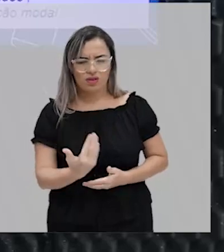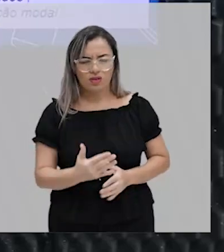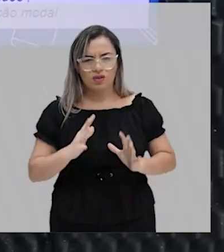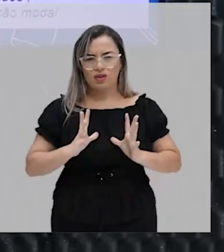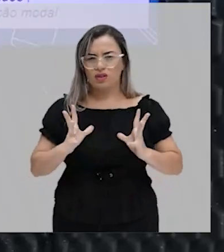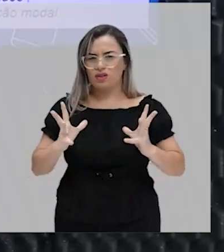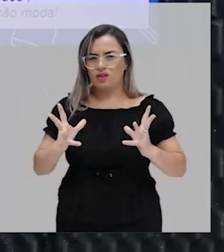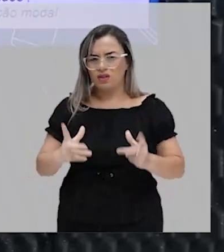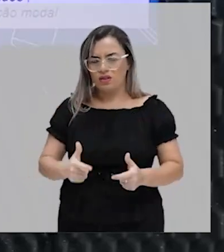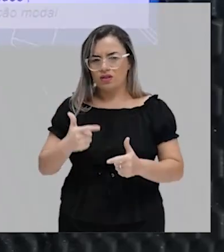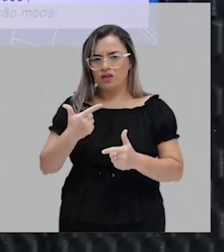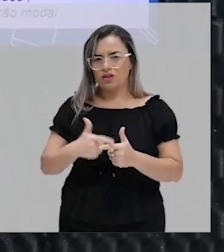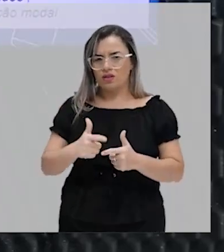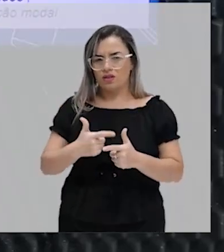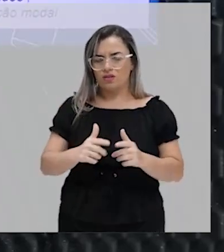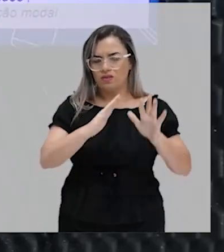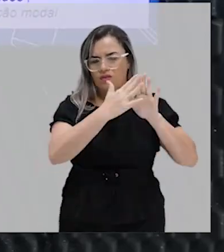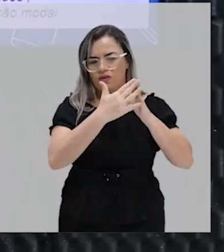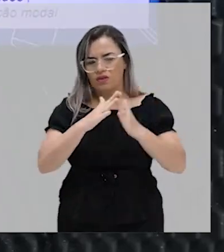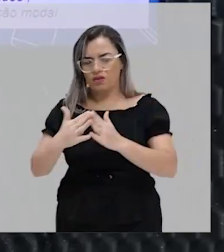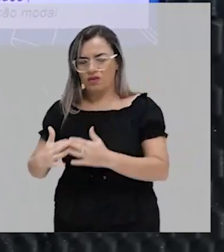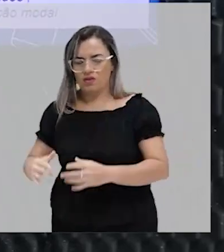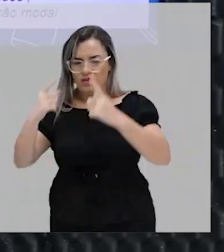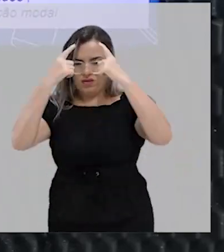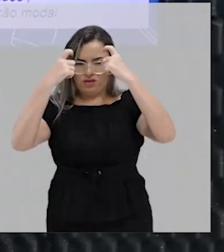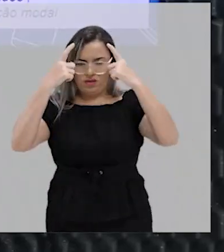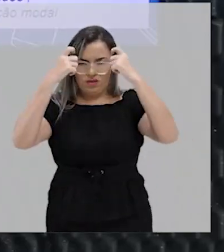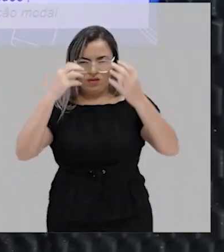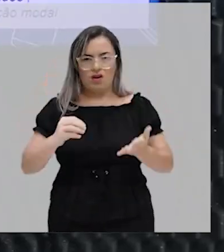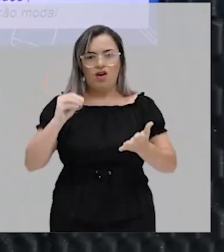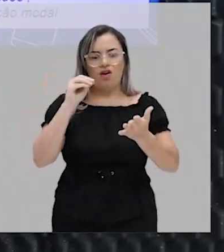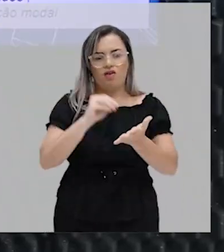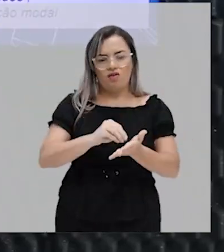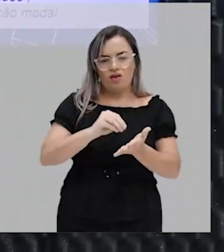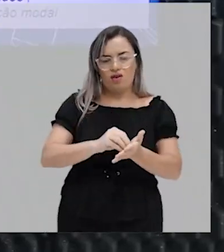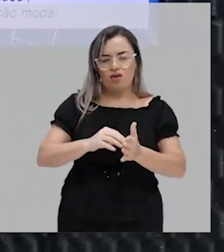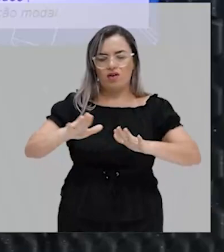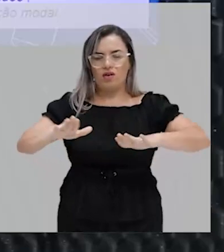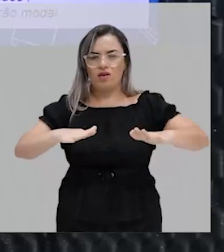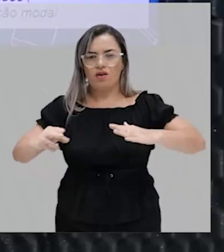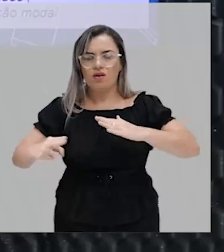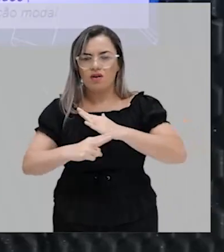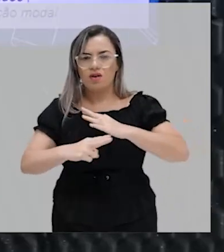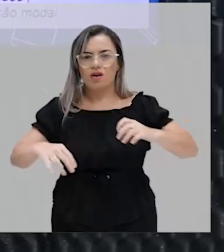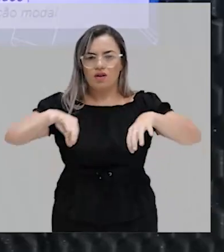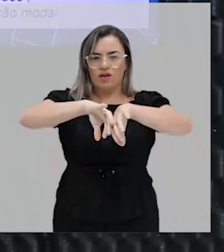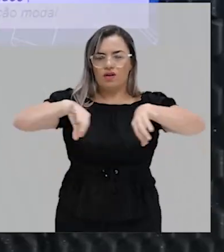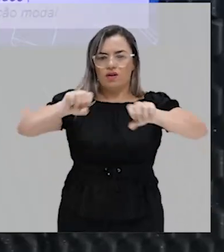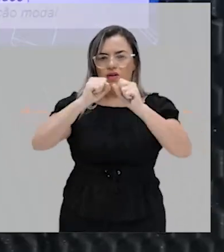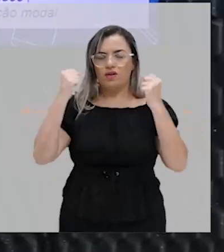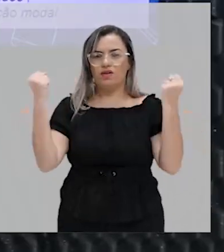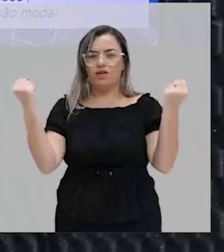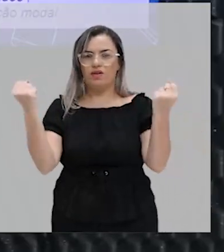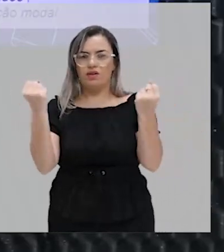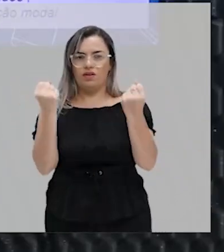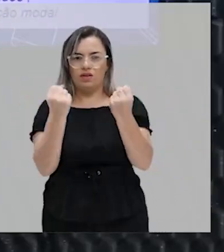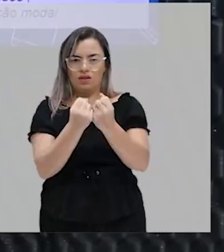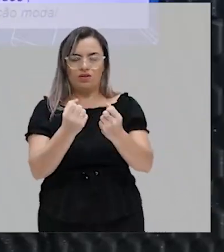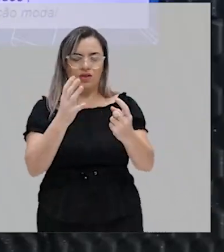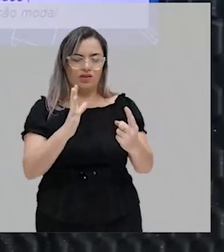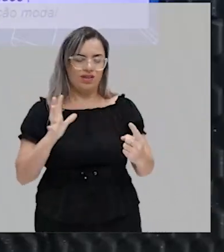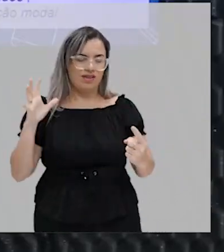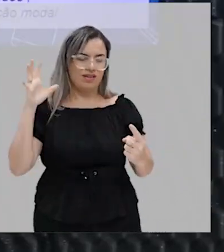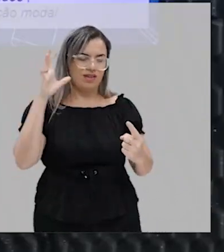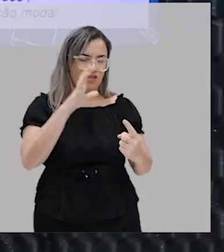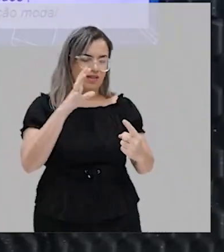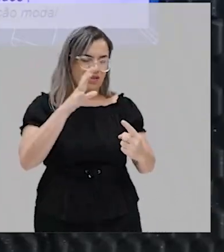favelização, violência, falta de mobilidade urbana, elas vão influenciar diretamente na qualidade de